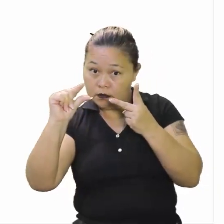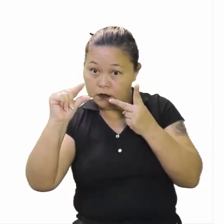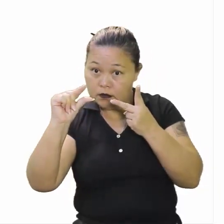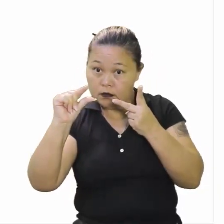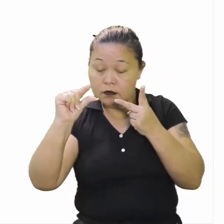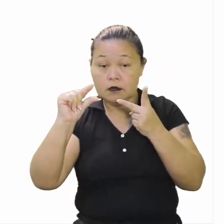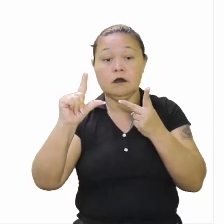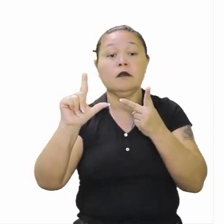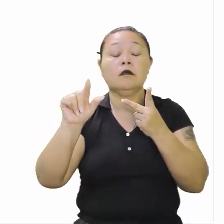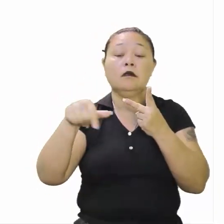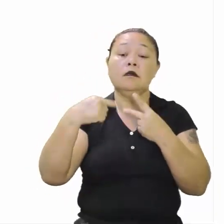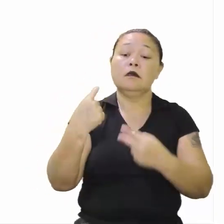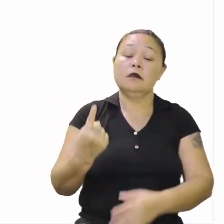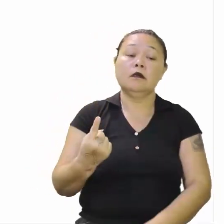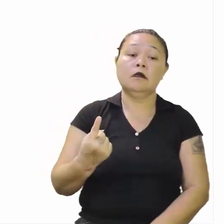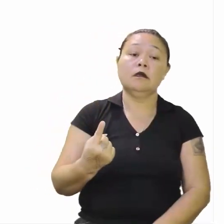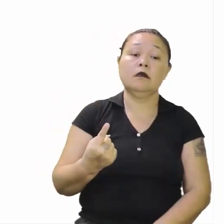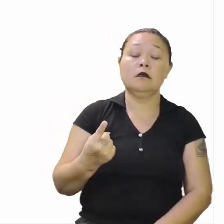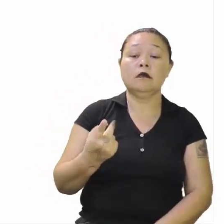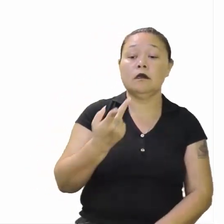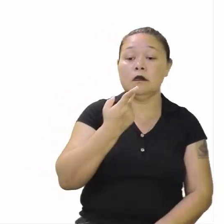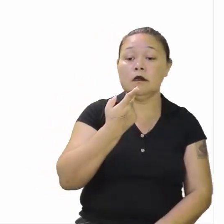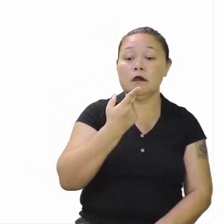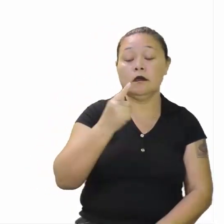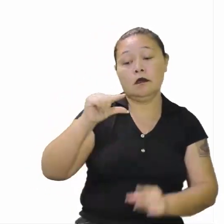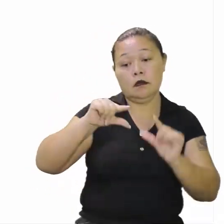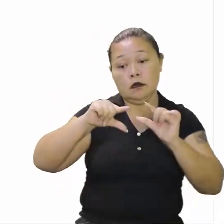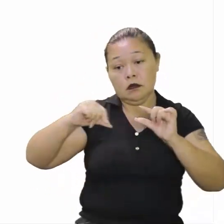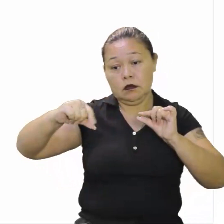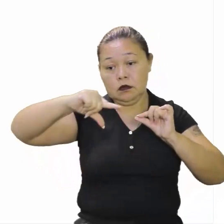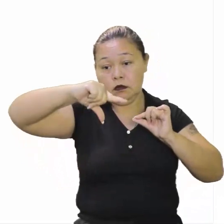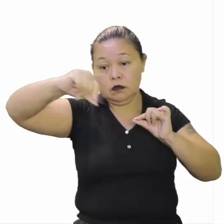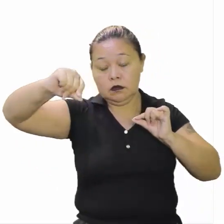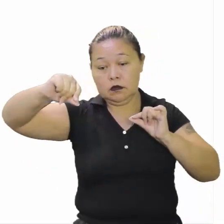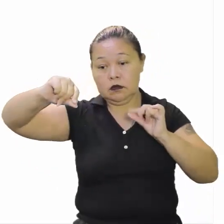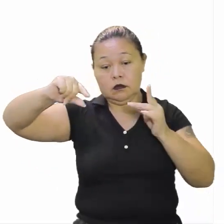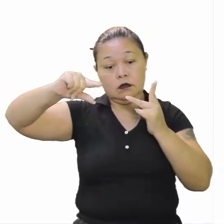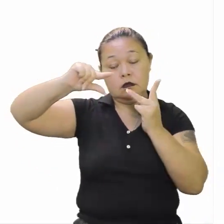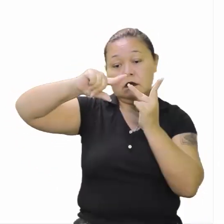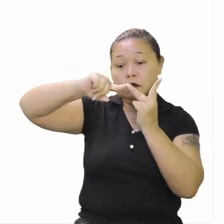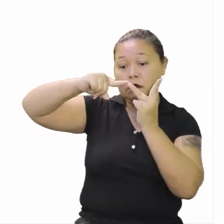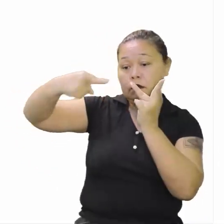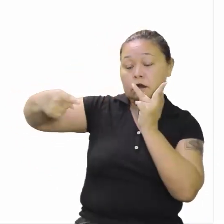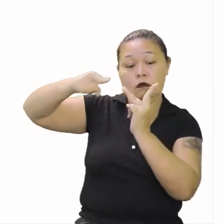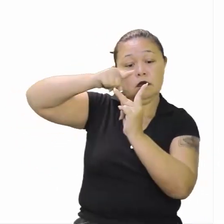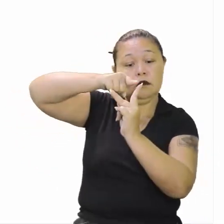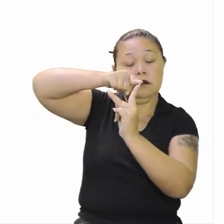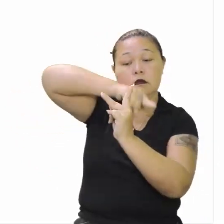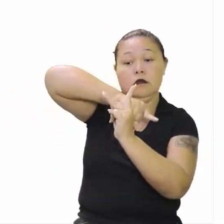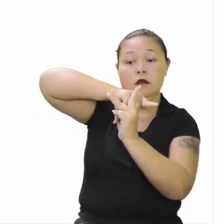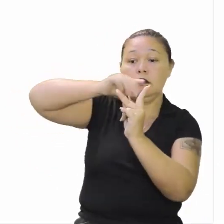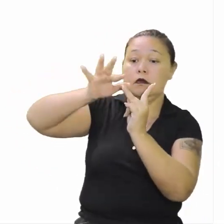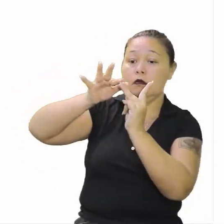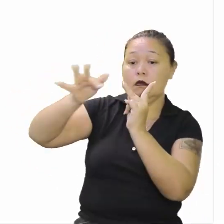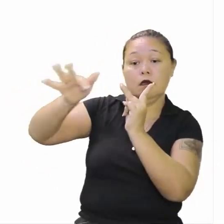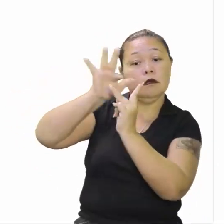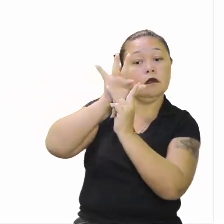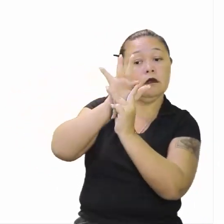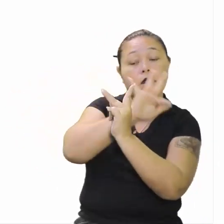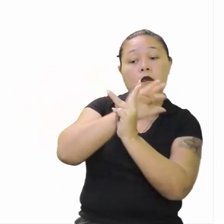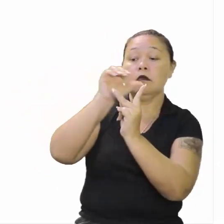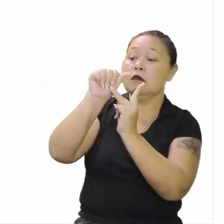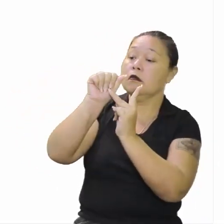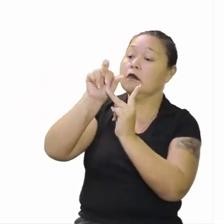as anteriores. Quando eu falo em aresta, eu estou falando numa medida que